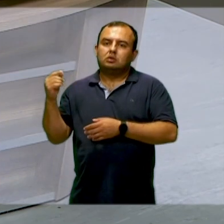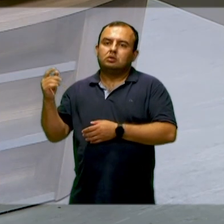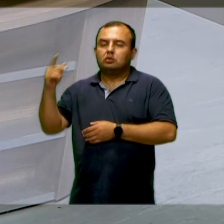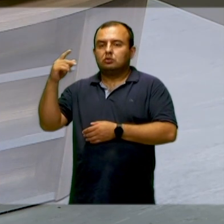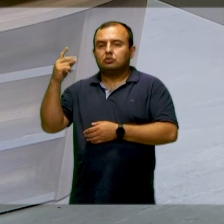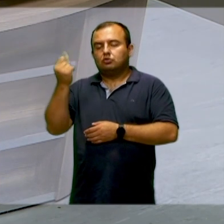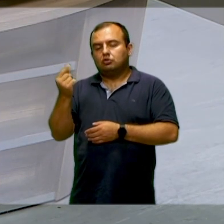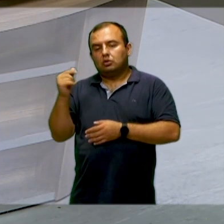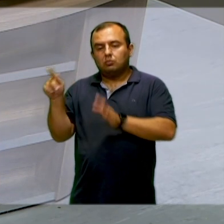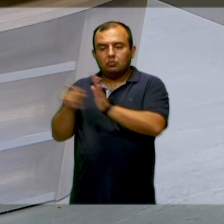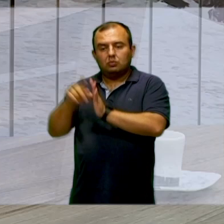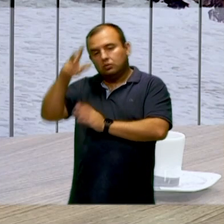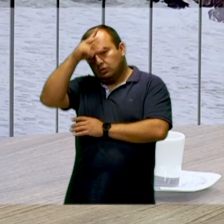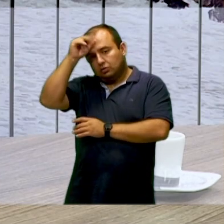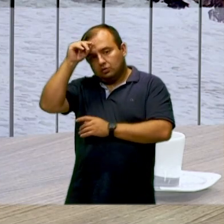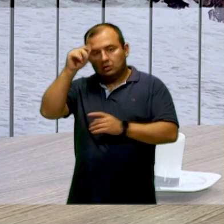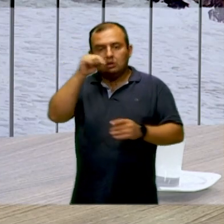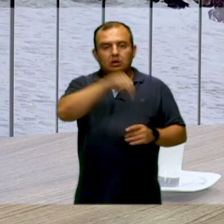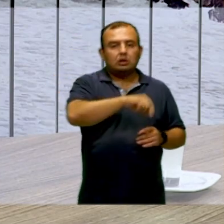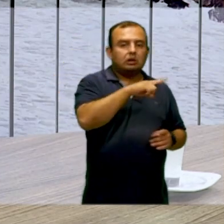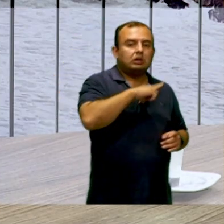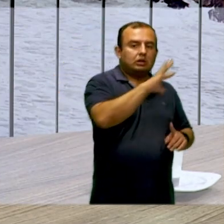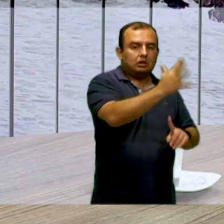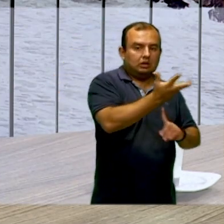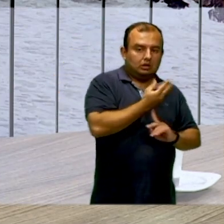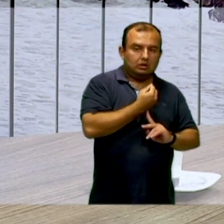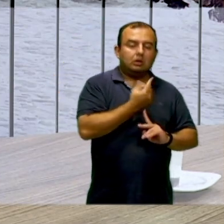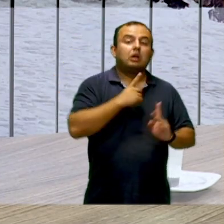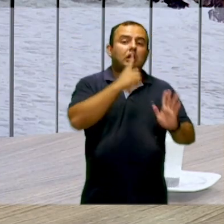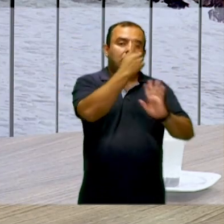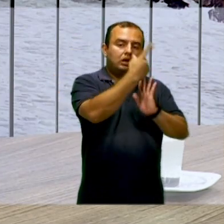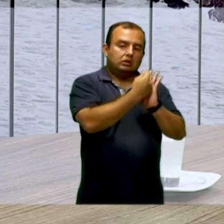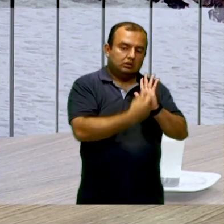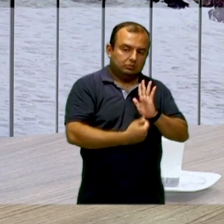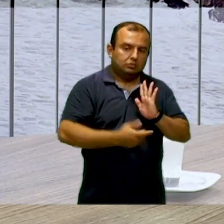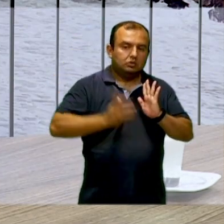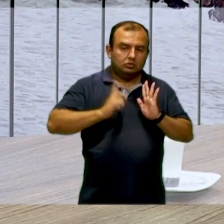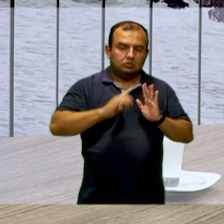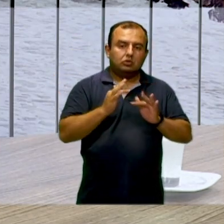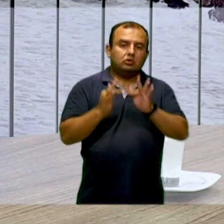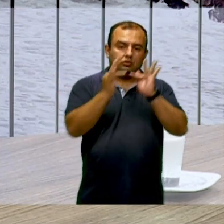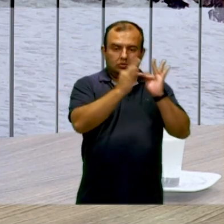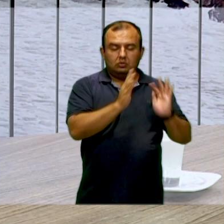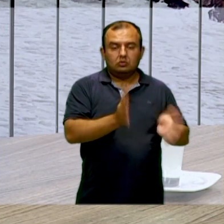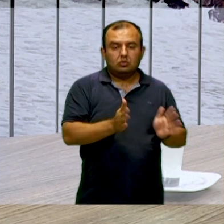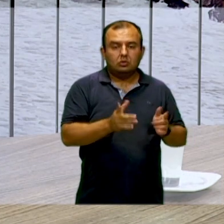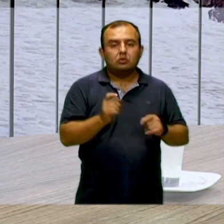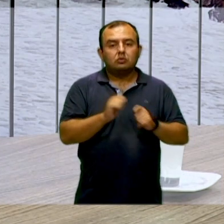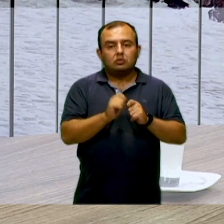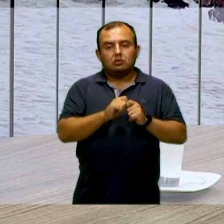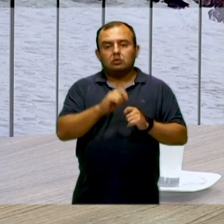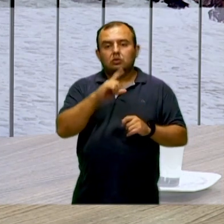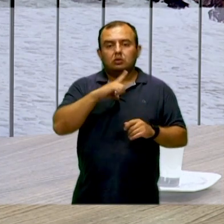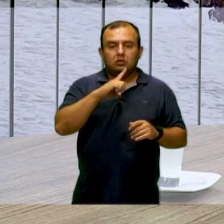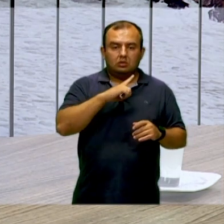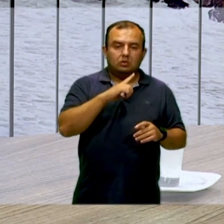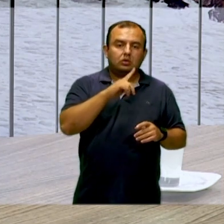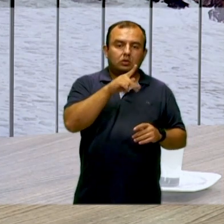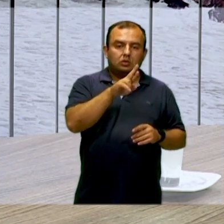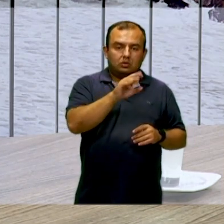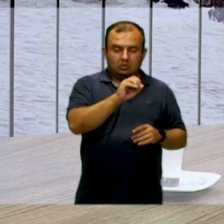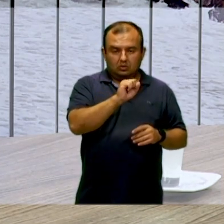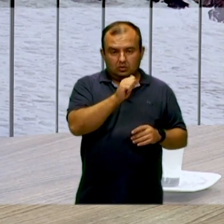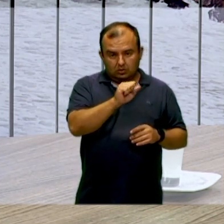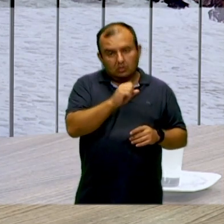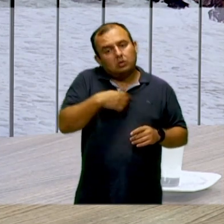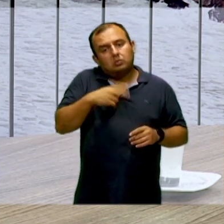prefeitura. O Aqui Tem Artes, nós já temos um orçamento na fundação para isso. Nós vamos fazer o Aqui Tem Arte no Prosas.